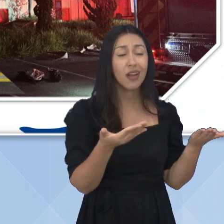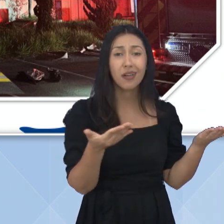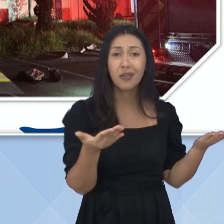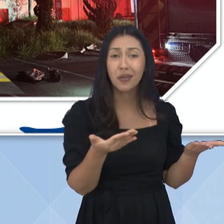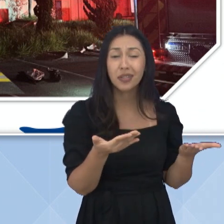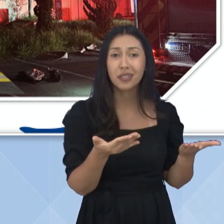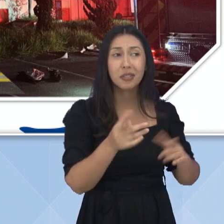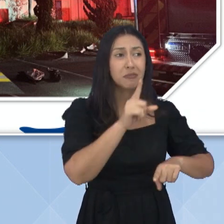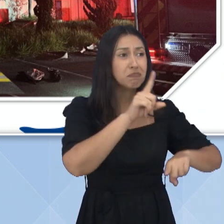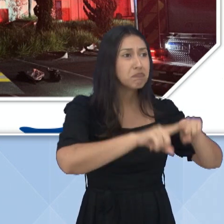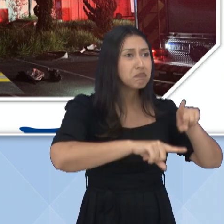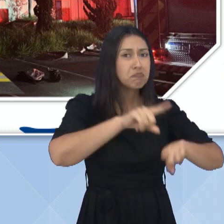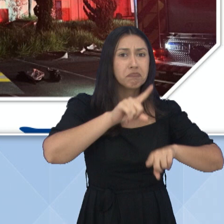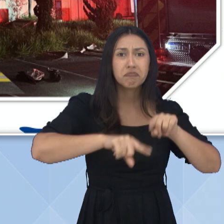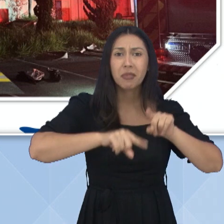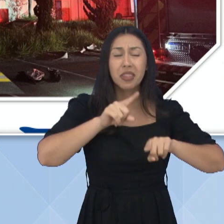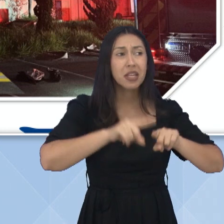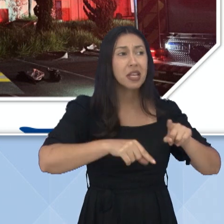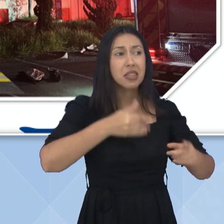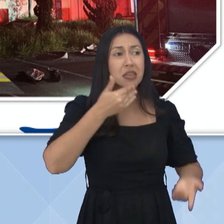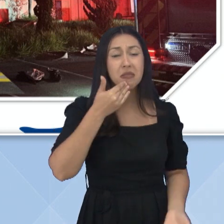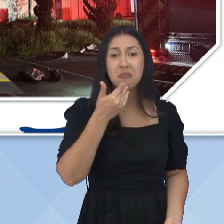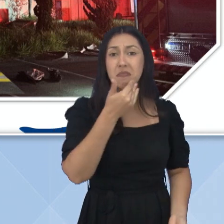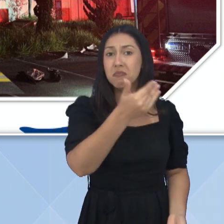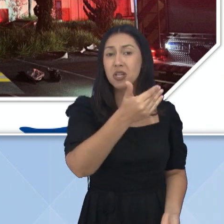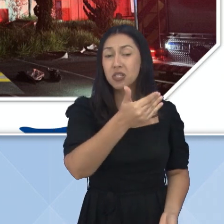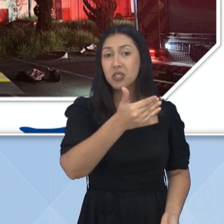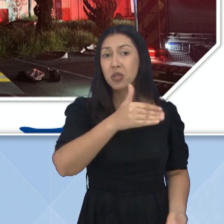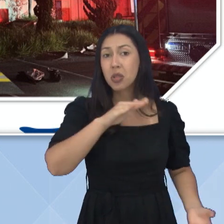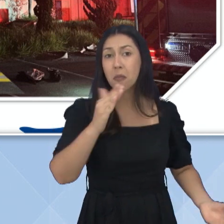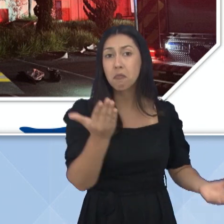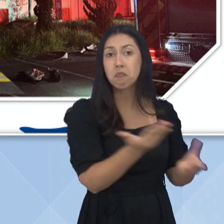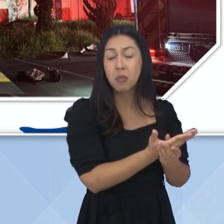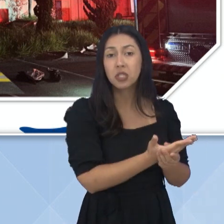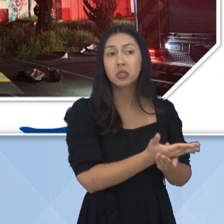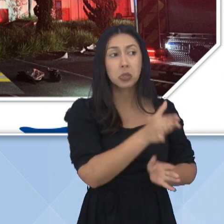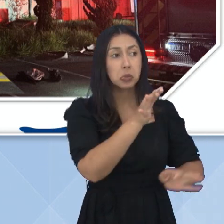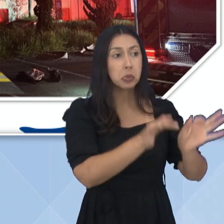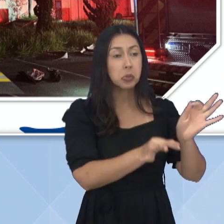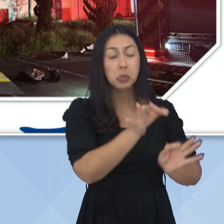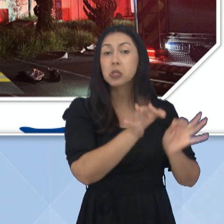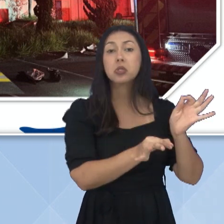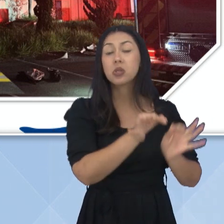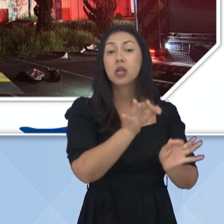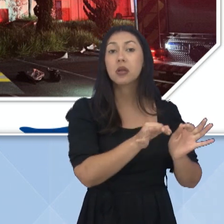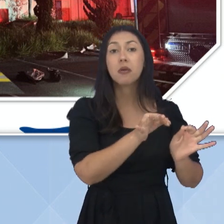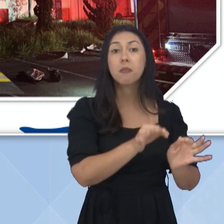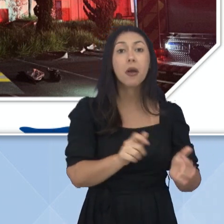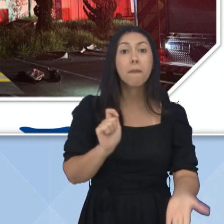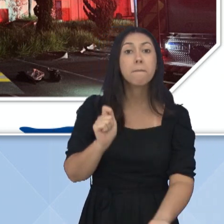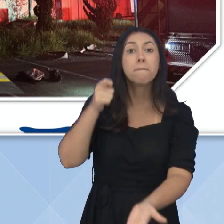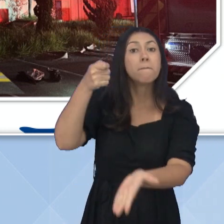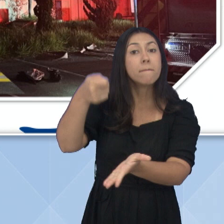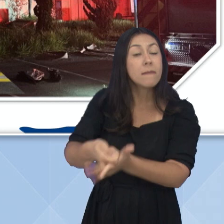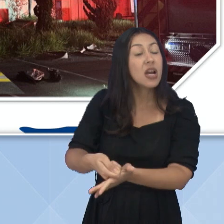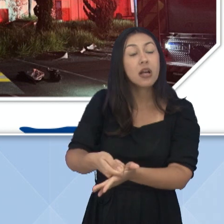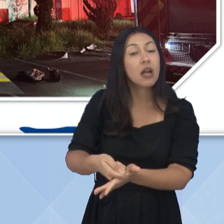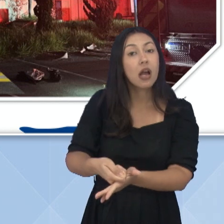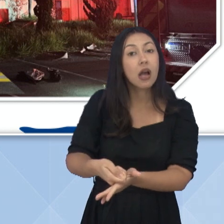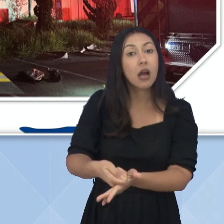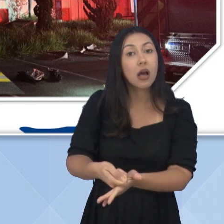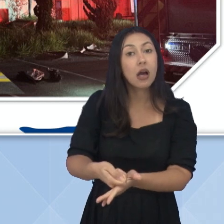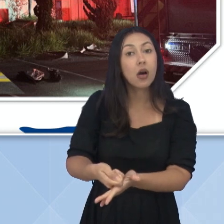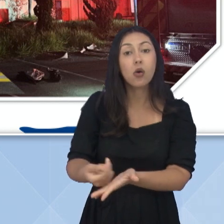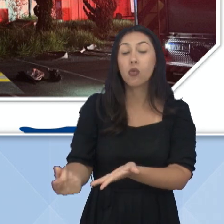Esses equipamentos estão sendo requisitados nas ações trabalhistas para cobrir, pelo menos em parte,